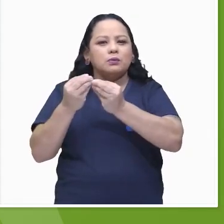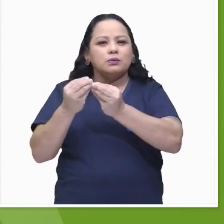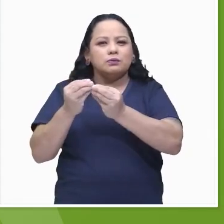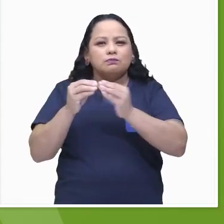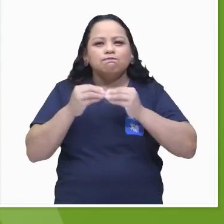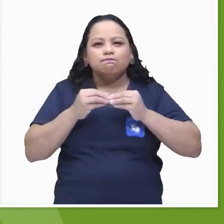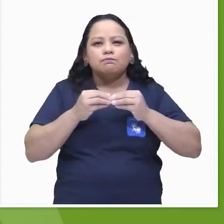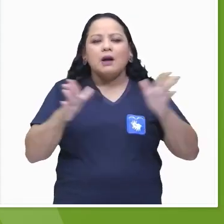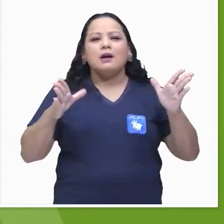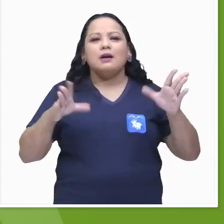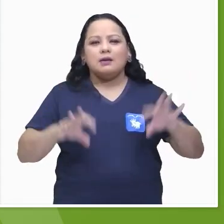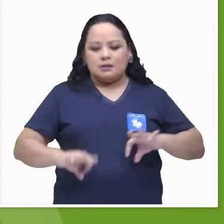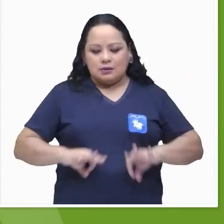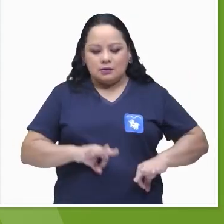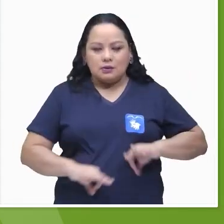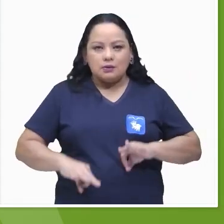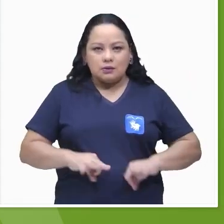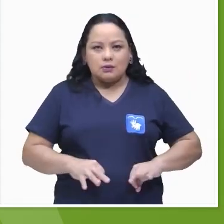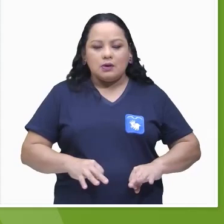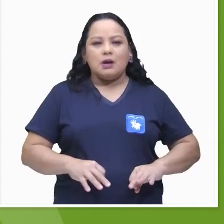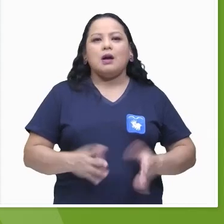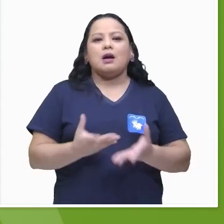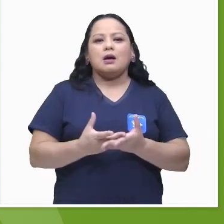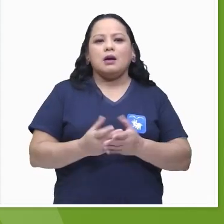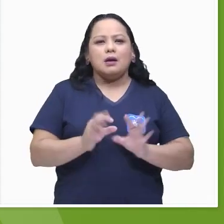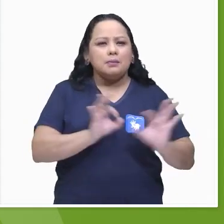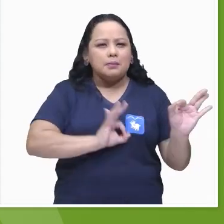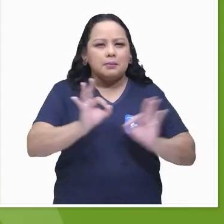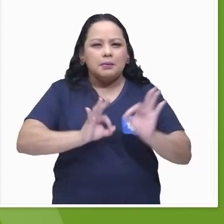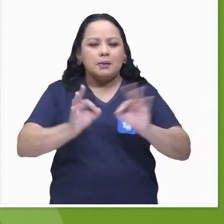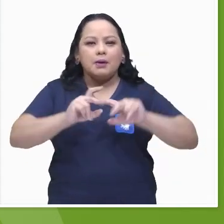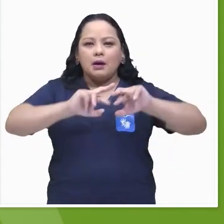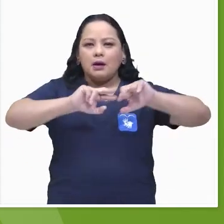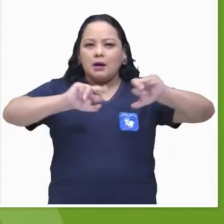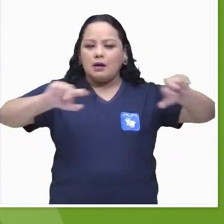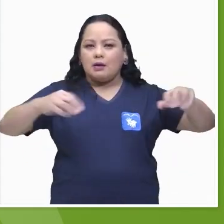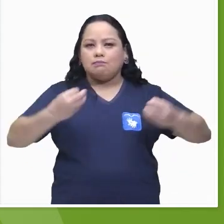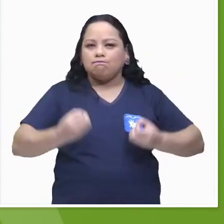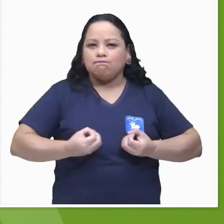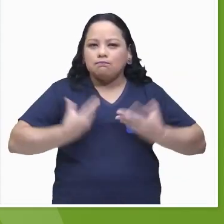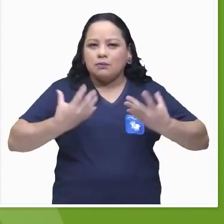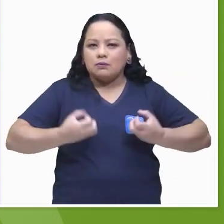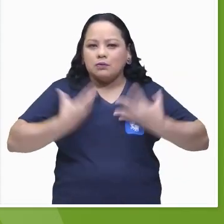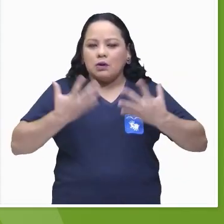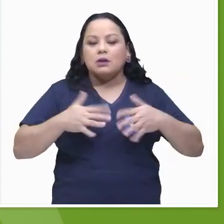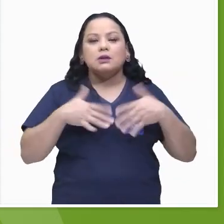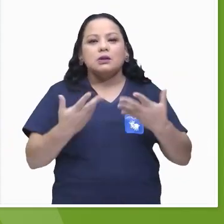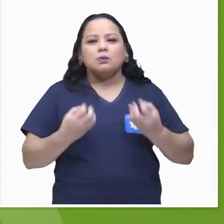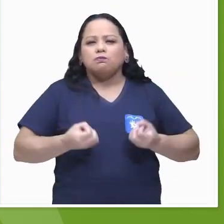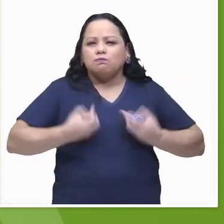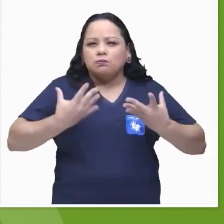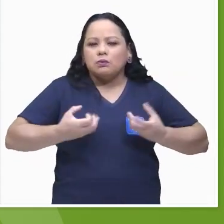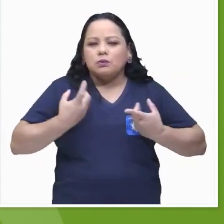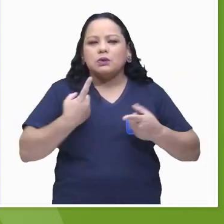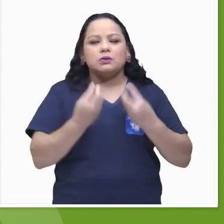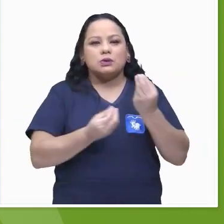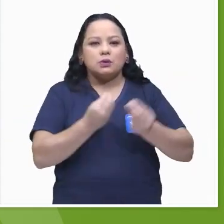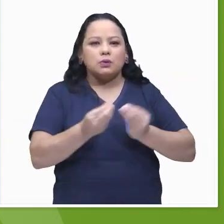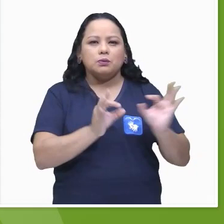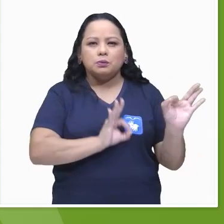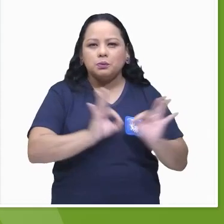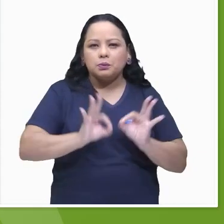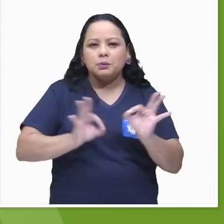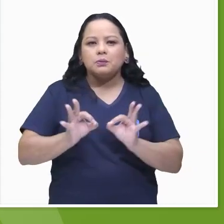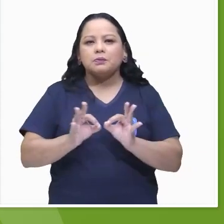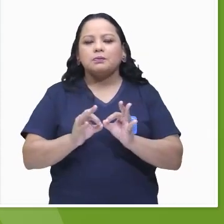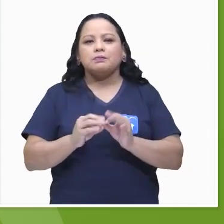ovários, nas meninas, e ali começa já a produção de vários hormônios, tá? E aí são esses hormônios que vão trabalhar